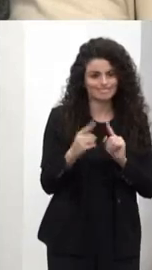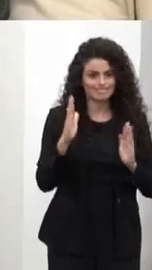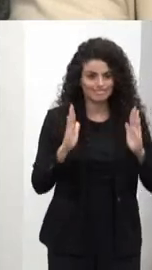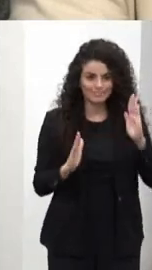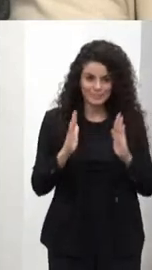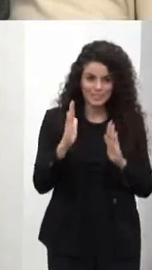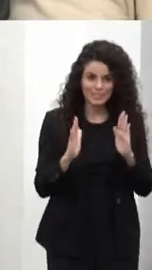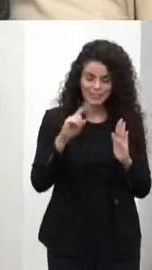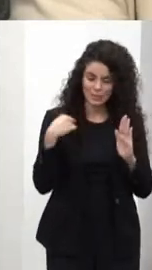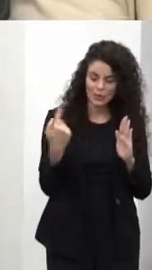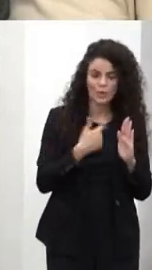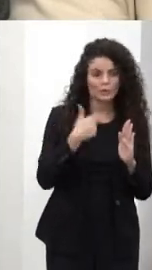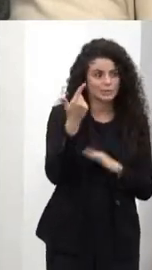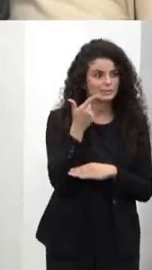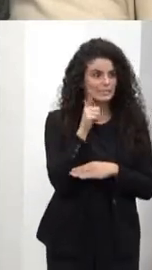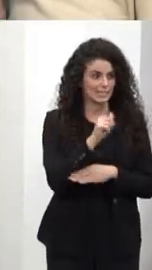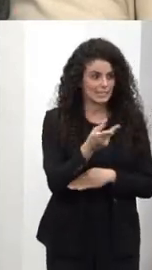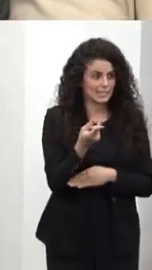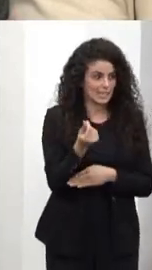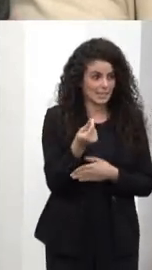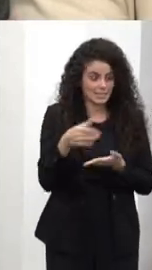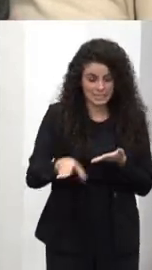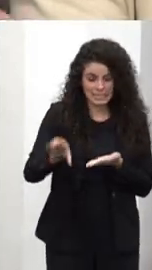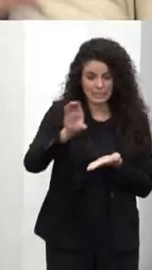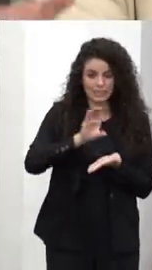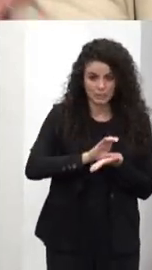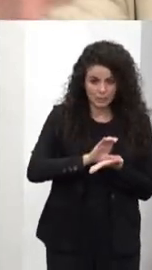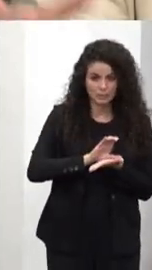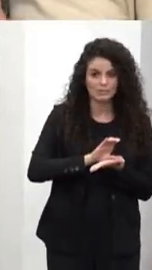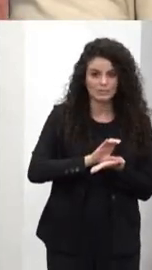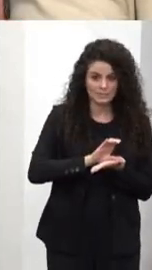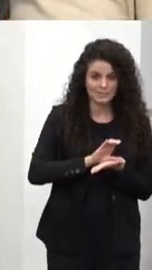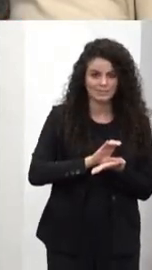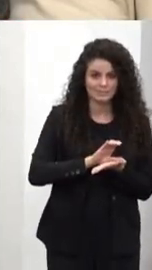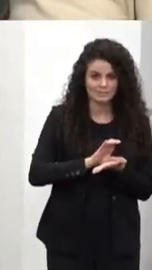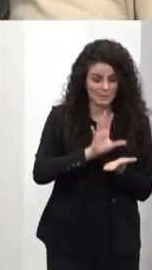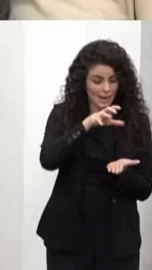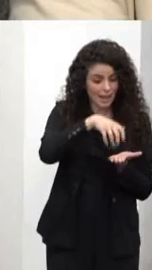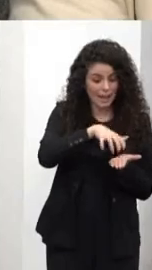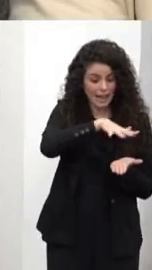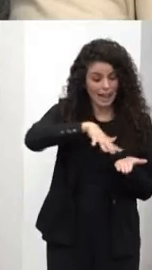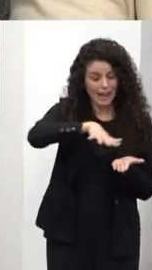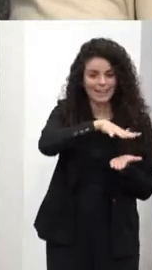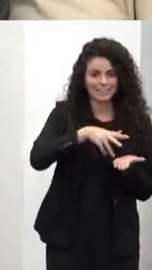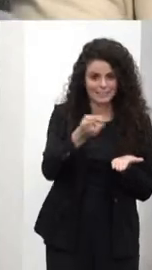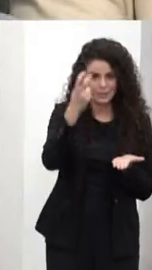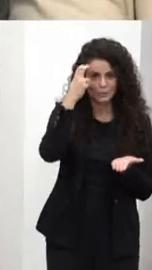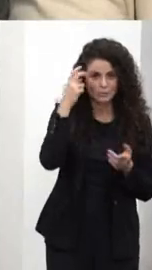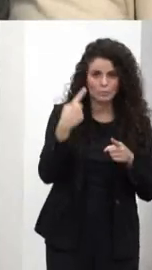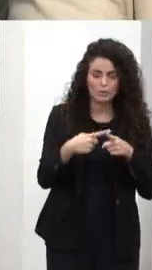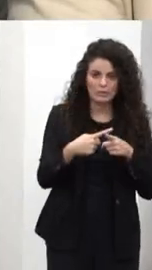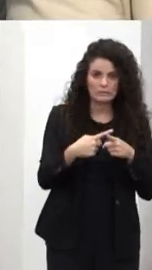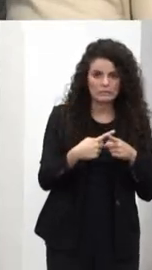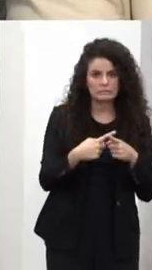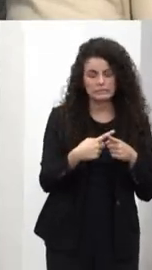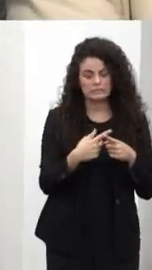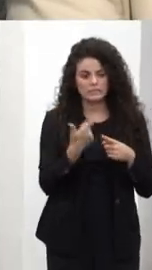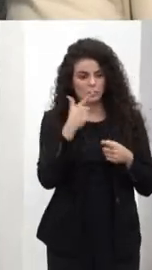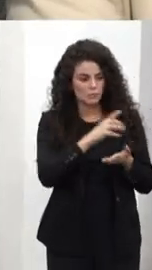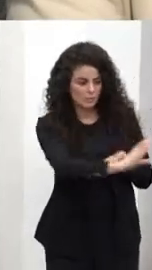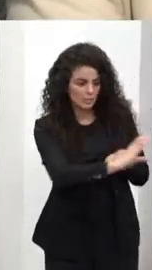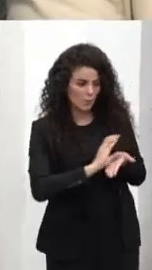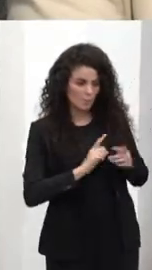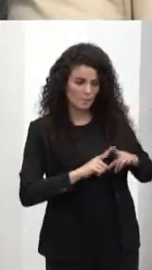chegou o primeiro recurso que chegou chegou para o setor cultural porque Brasília demorava demorava né